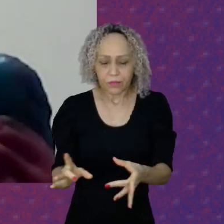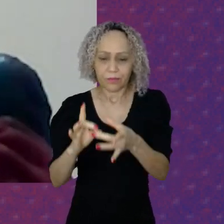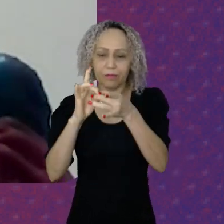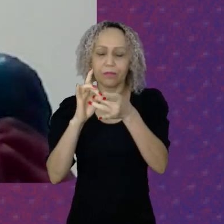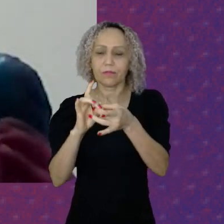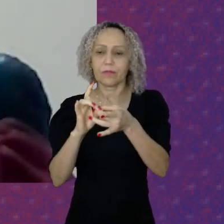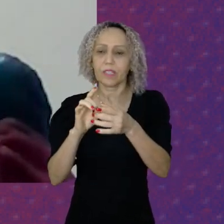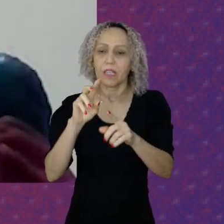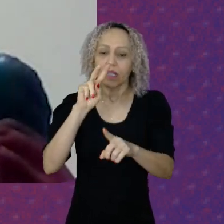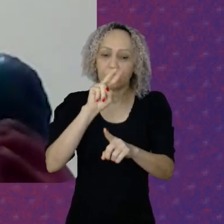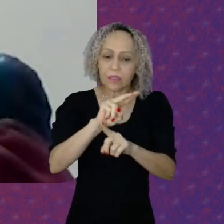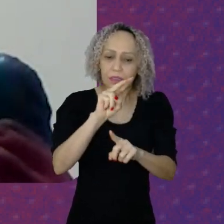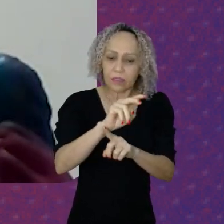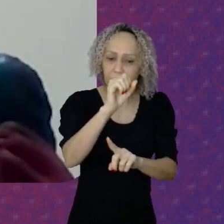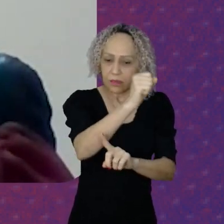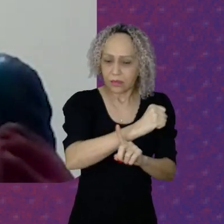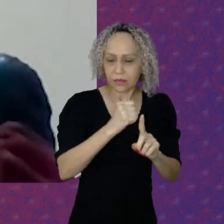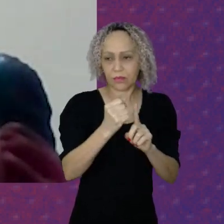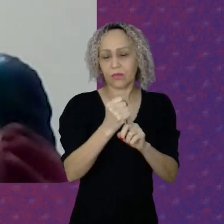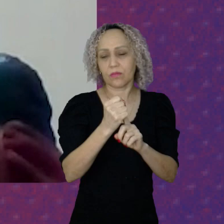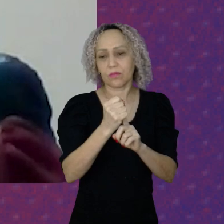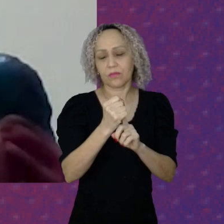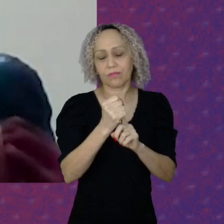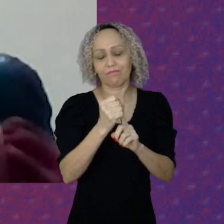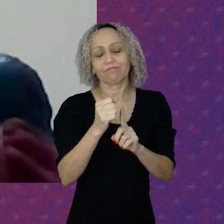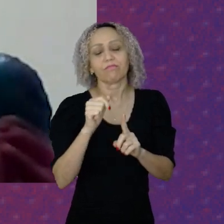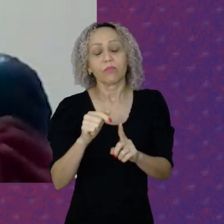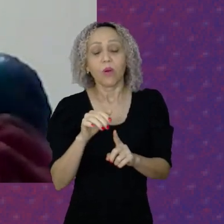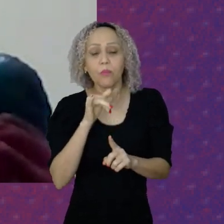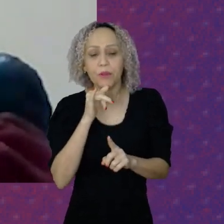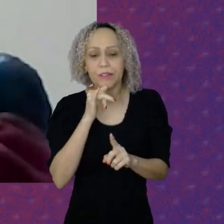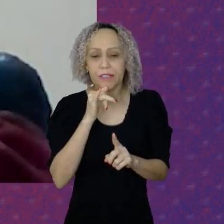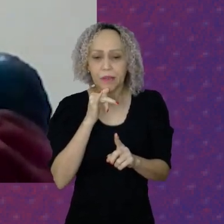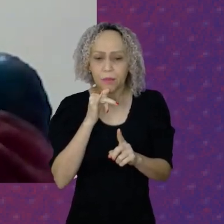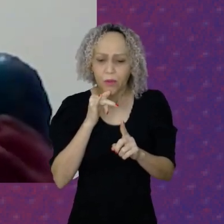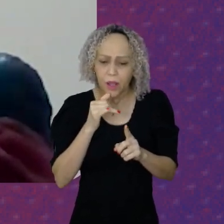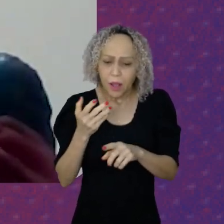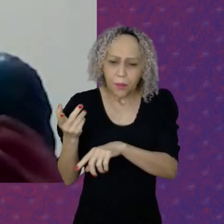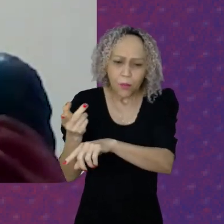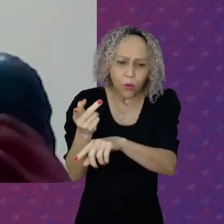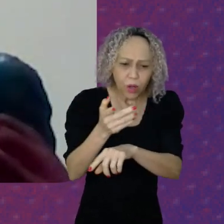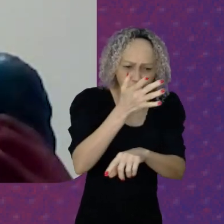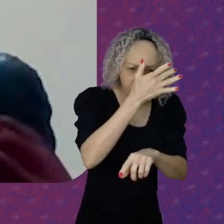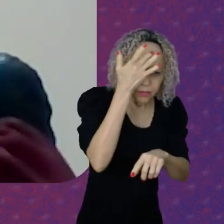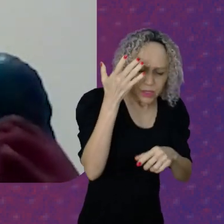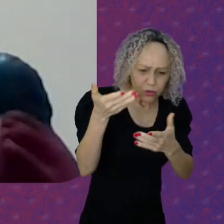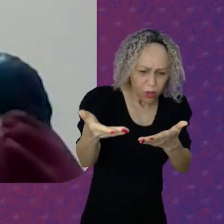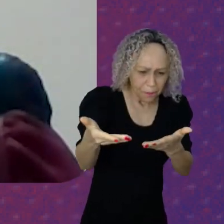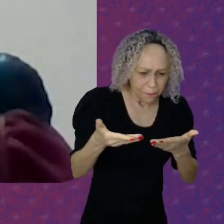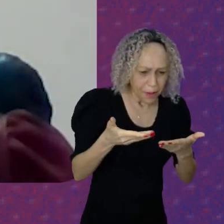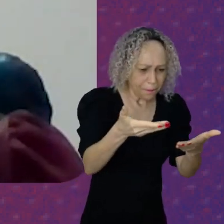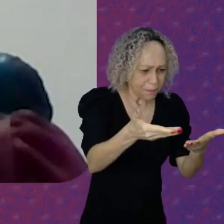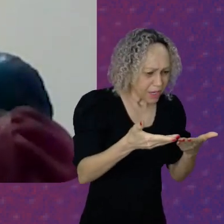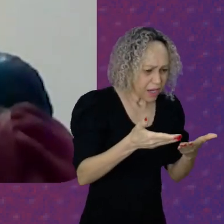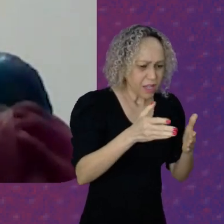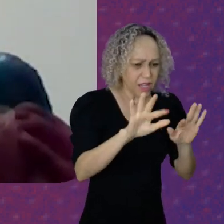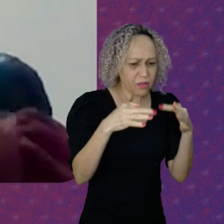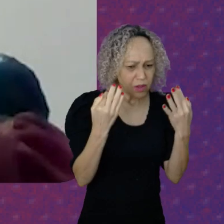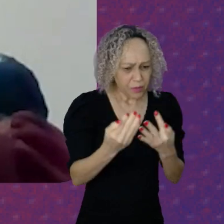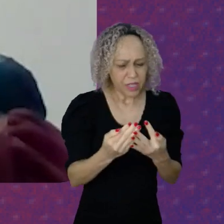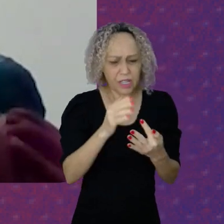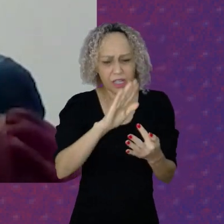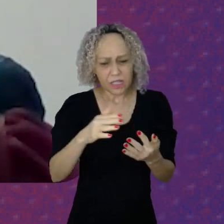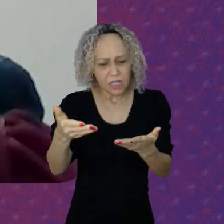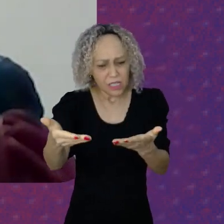busca ativa para incluir quem está fora do programa e a revisão dos benefícios com índice de irregularidades. Hoje, os municípios